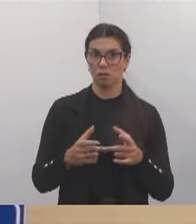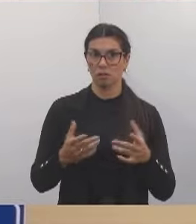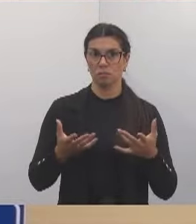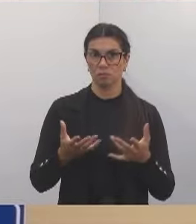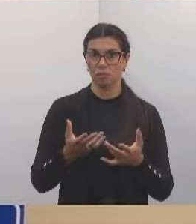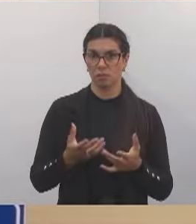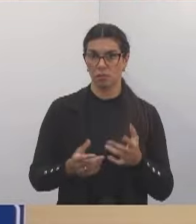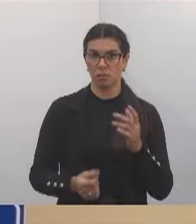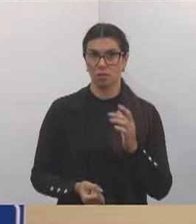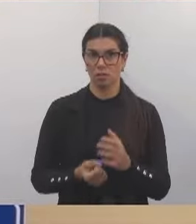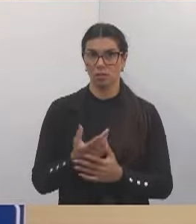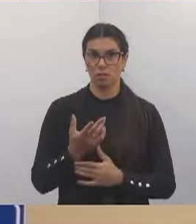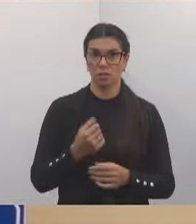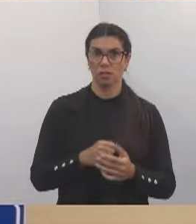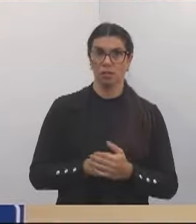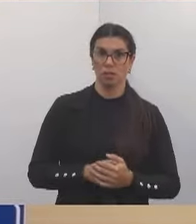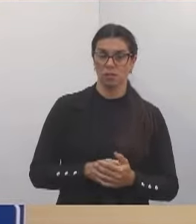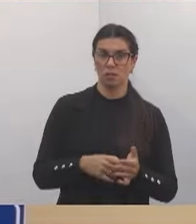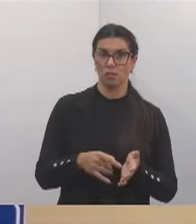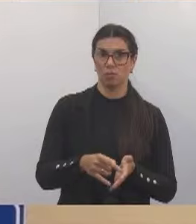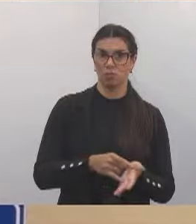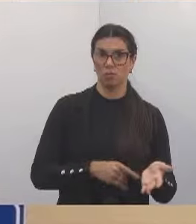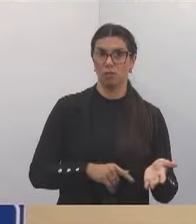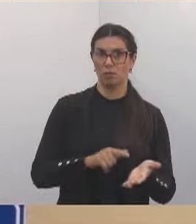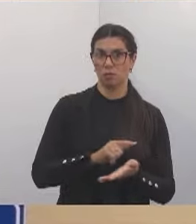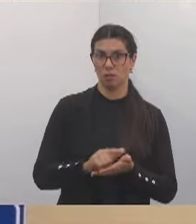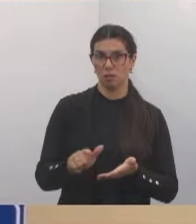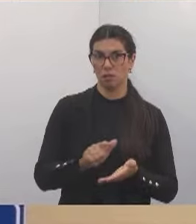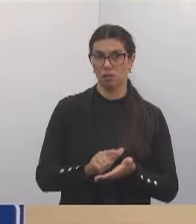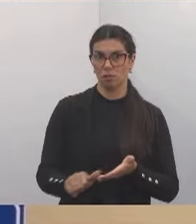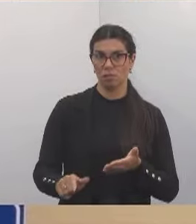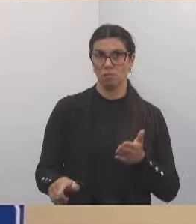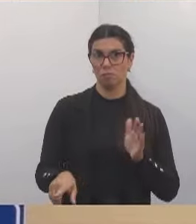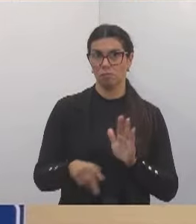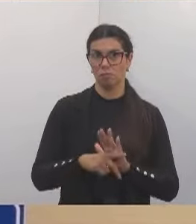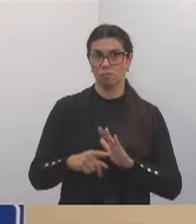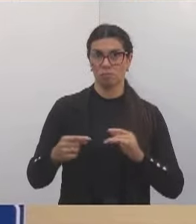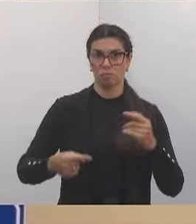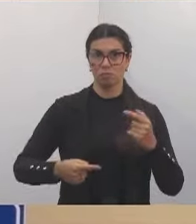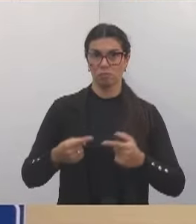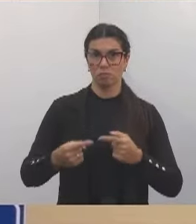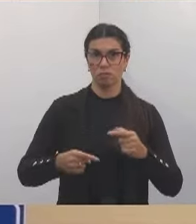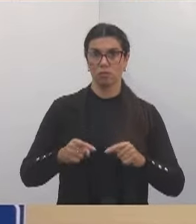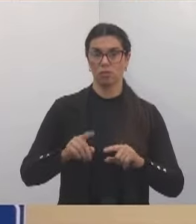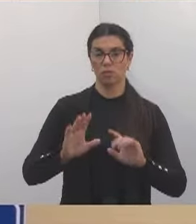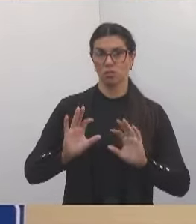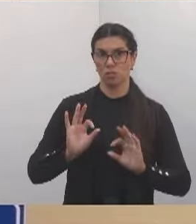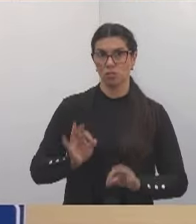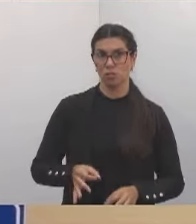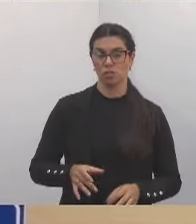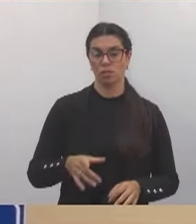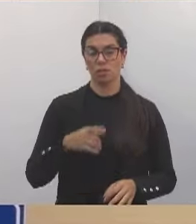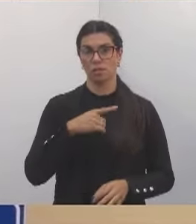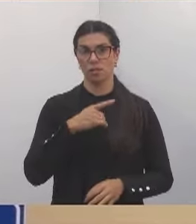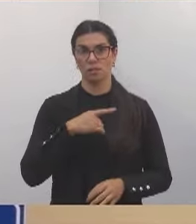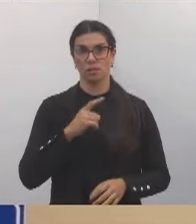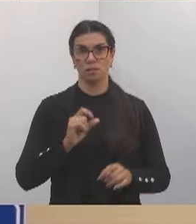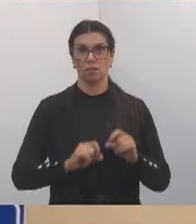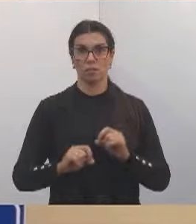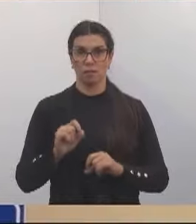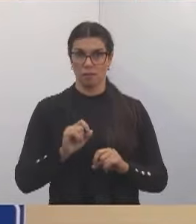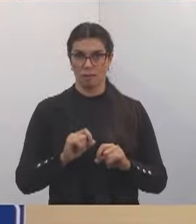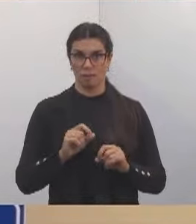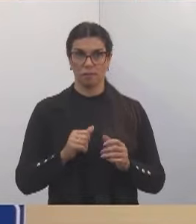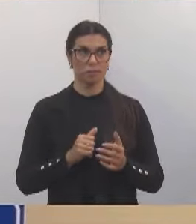da ficha limpa, já existe essa tese, essa jurisprudência julgada em última instância, dizendo